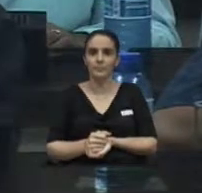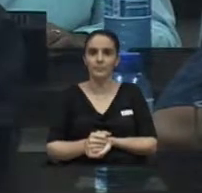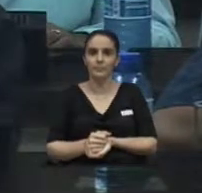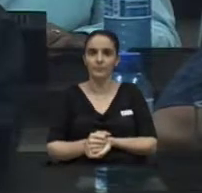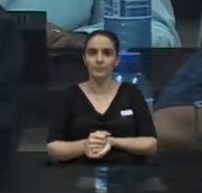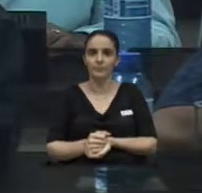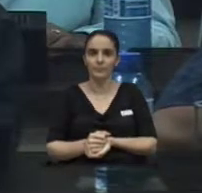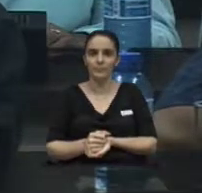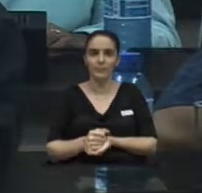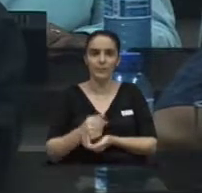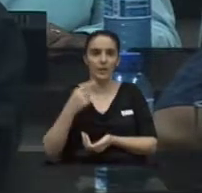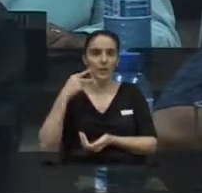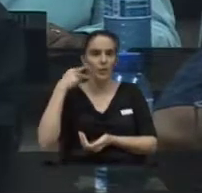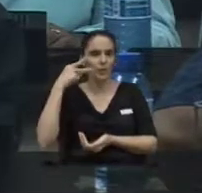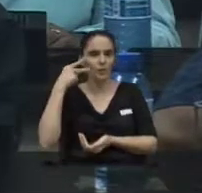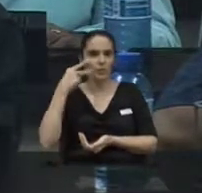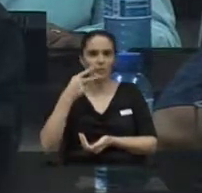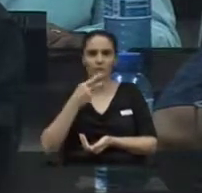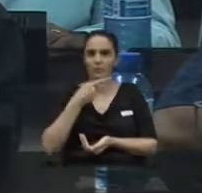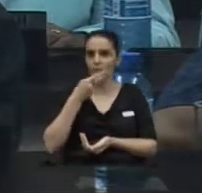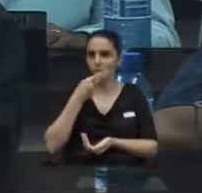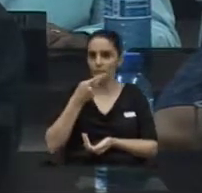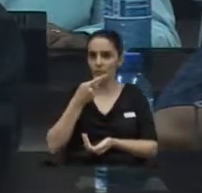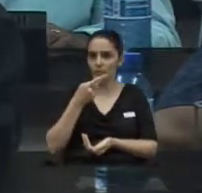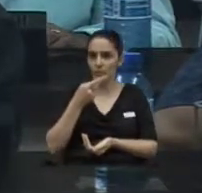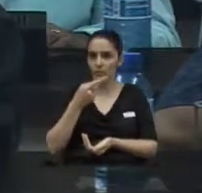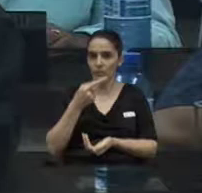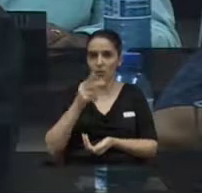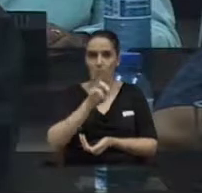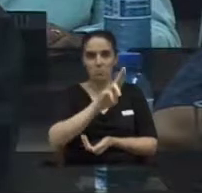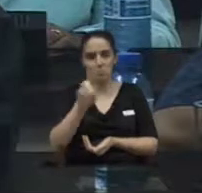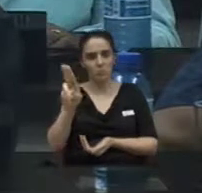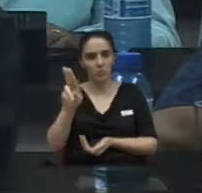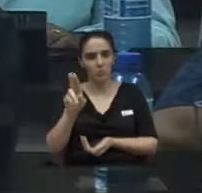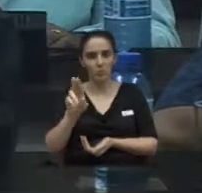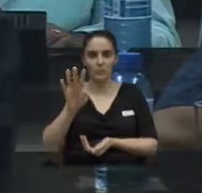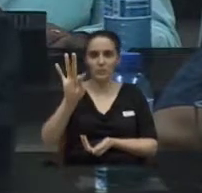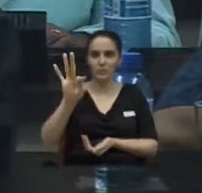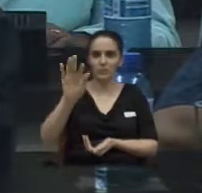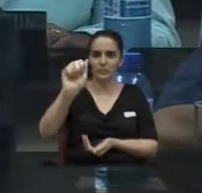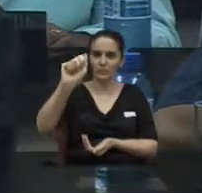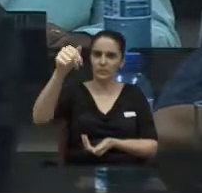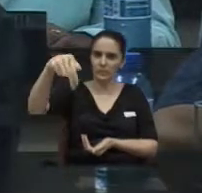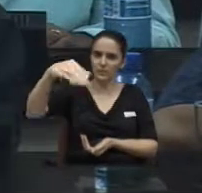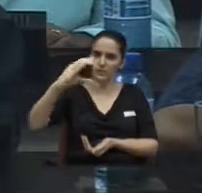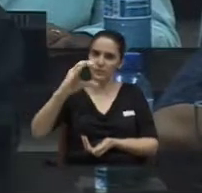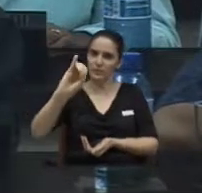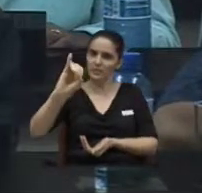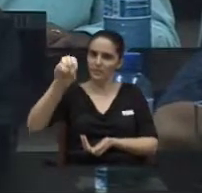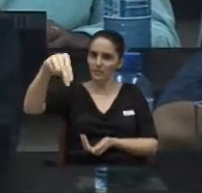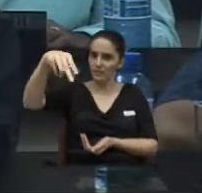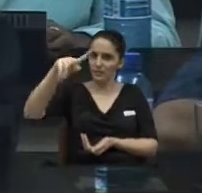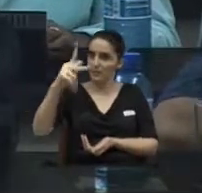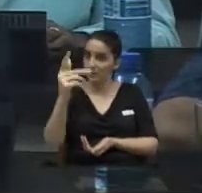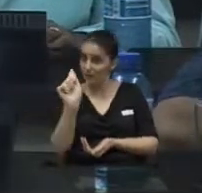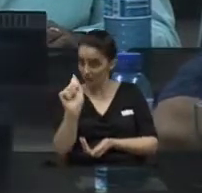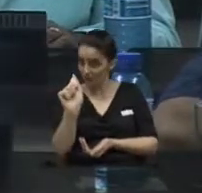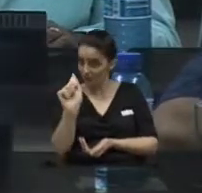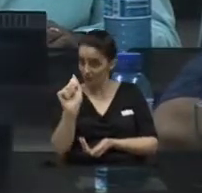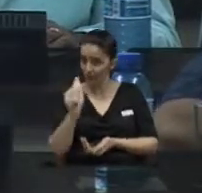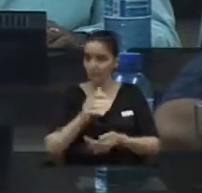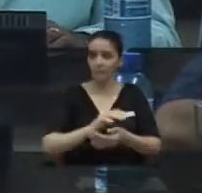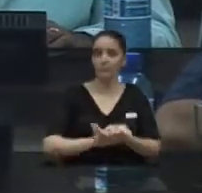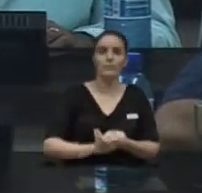Tancinha, que ninguém é contra regramento. Então, o que se coloca é o regramento. E ele veio para casa